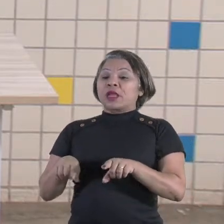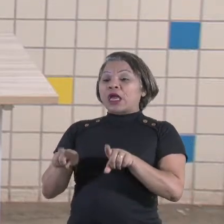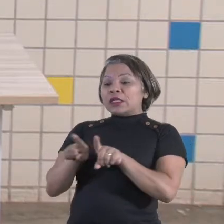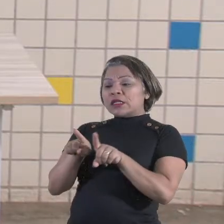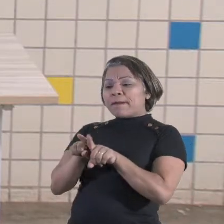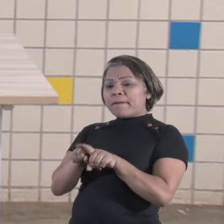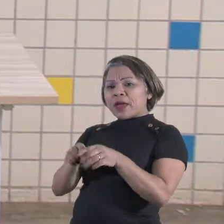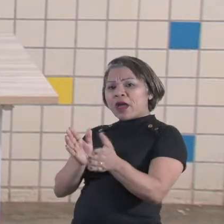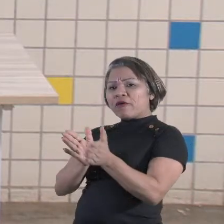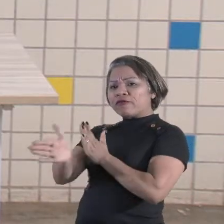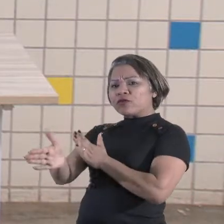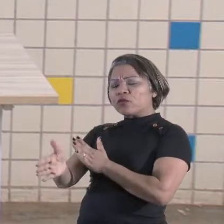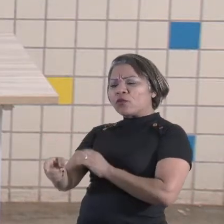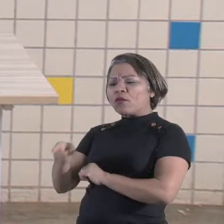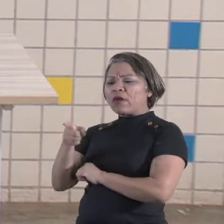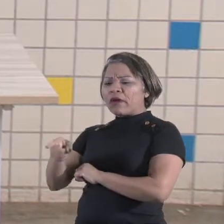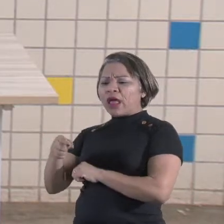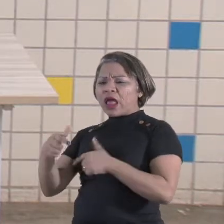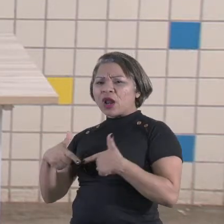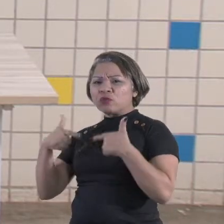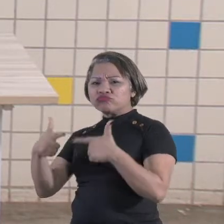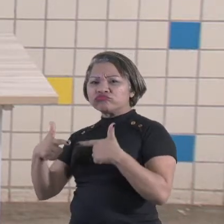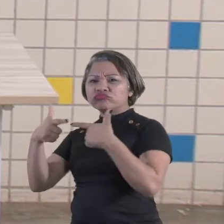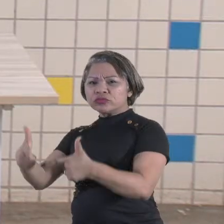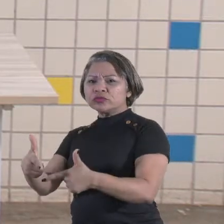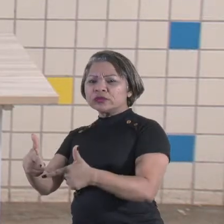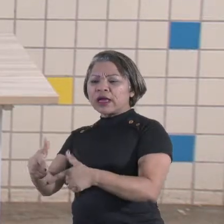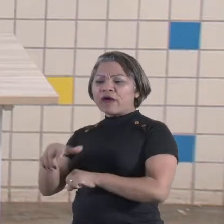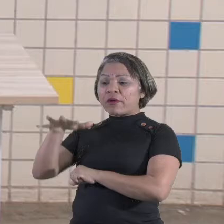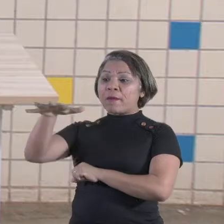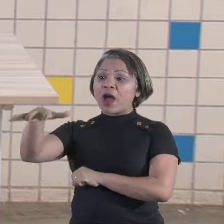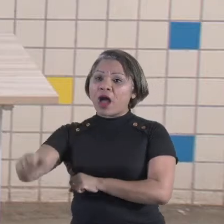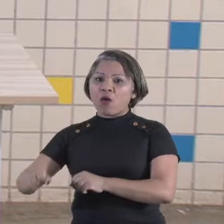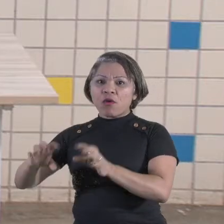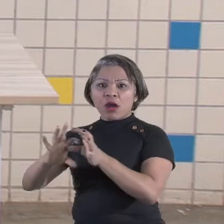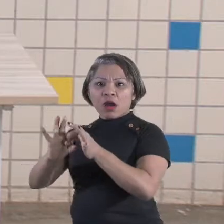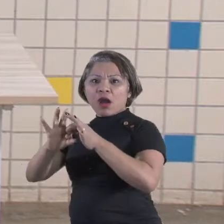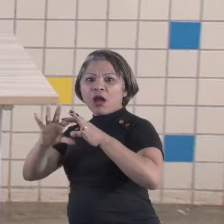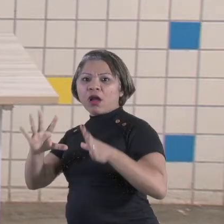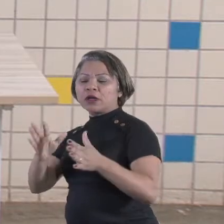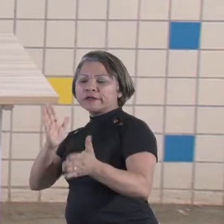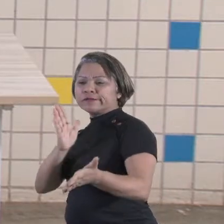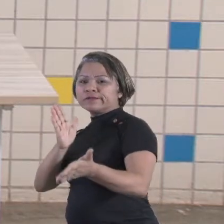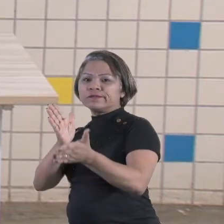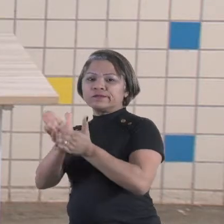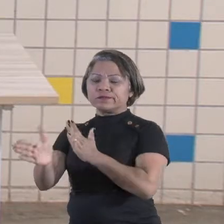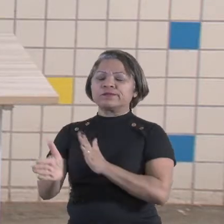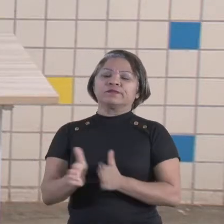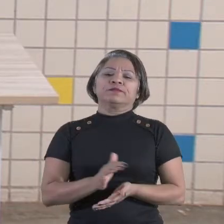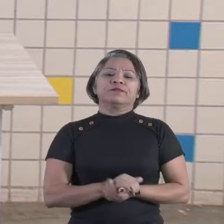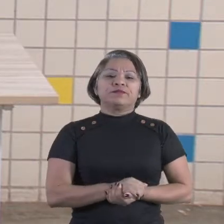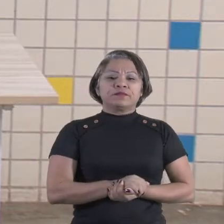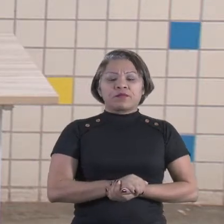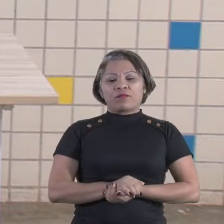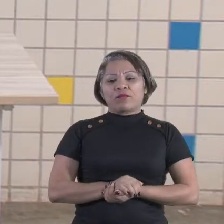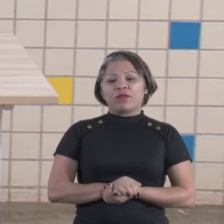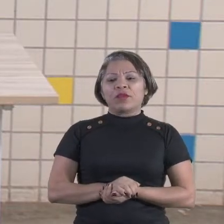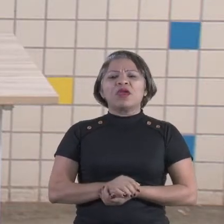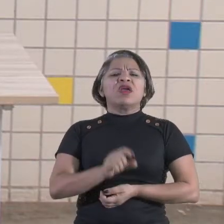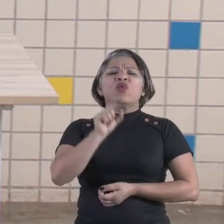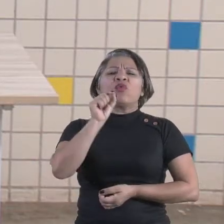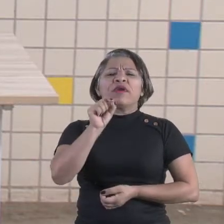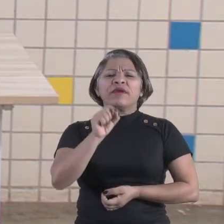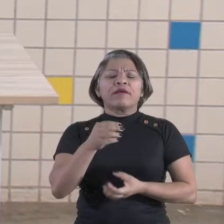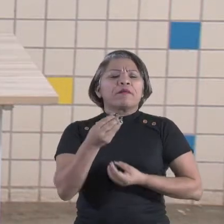escravidão, pois o escravo lutava para alcançar sua liberdade por meio da fuga de rompimento. E o que era essa